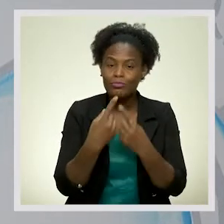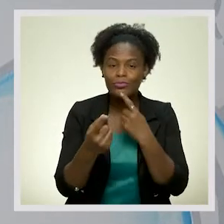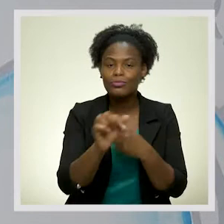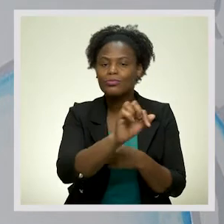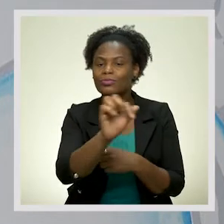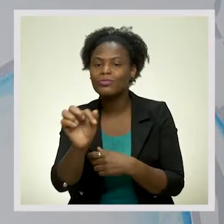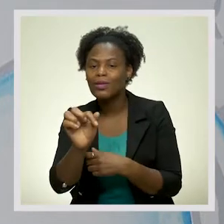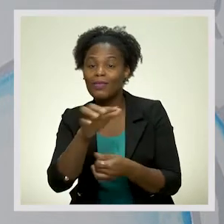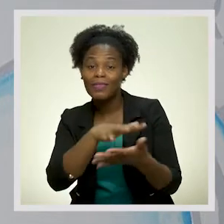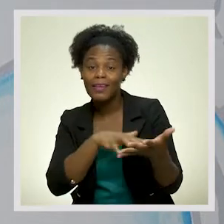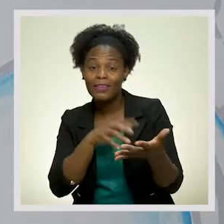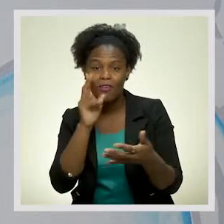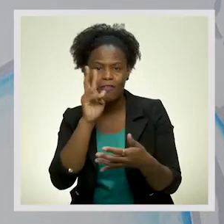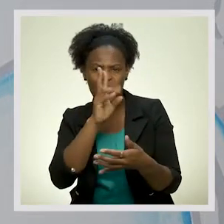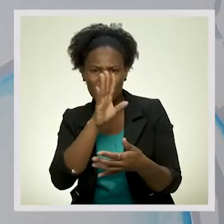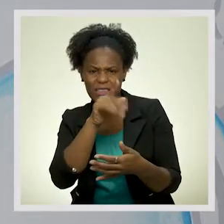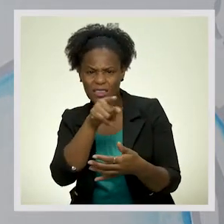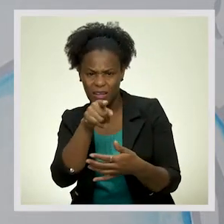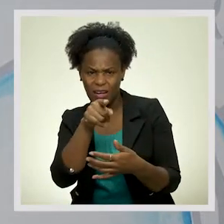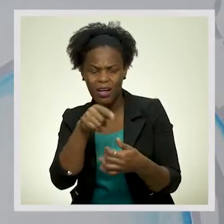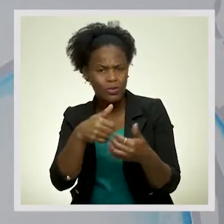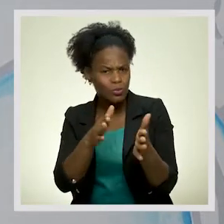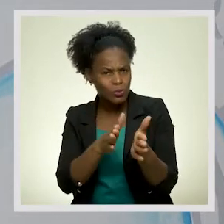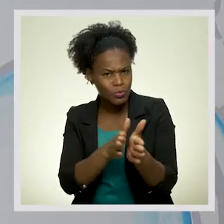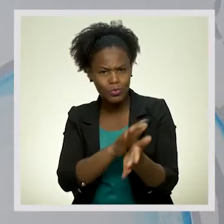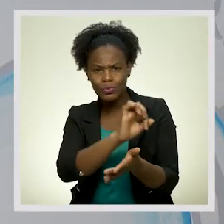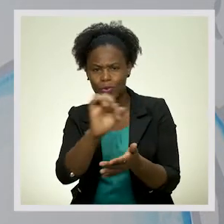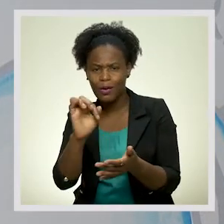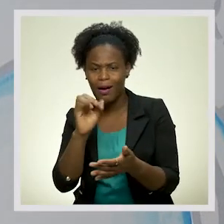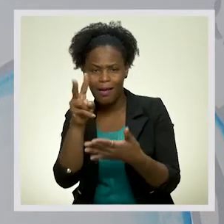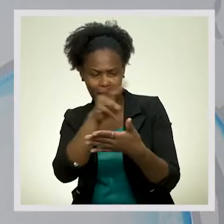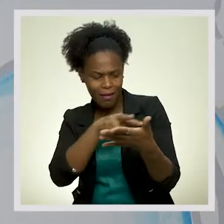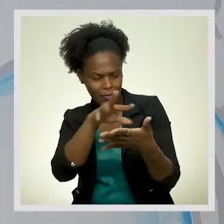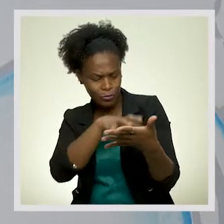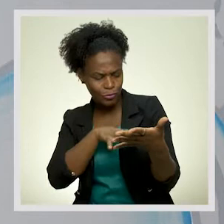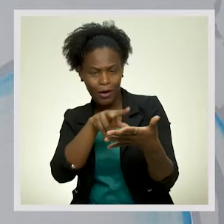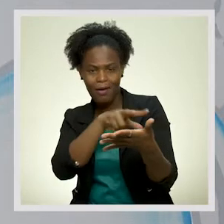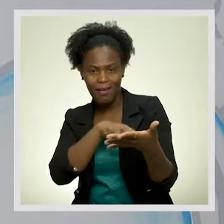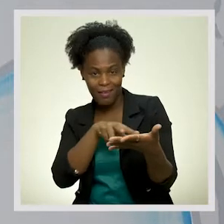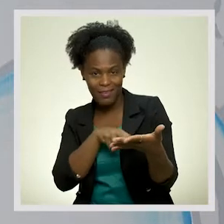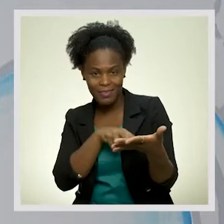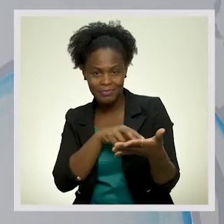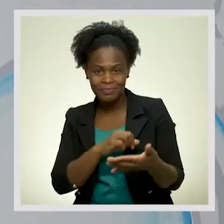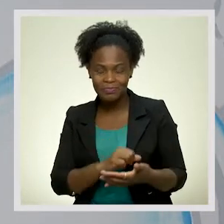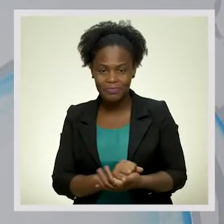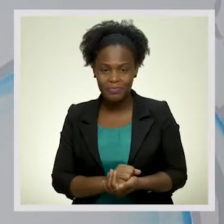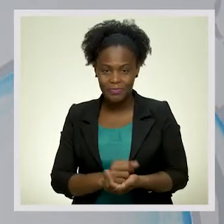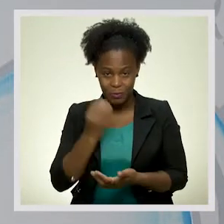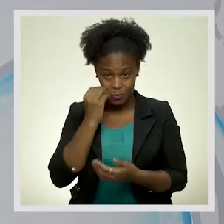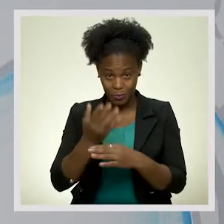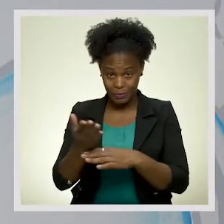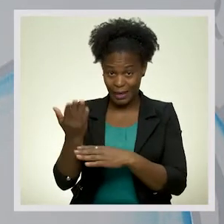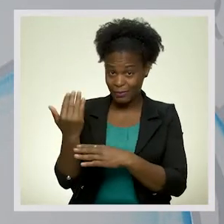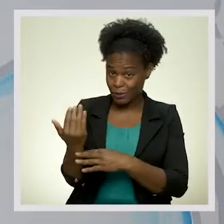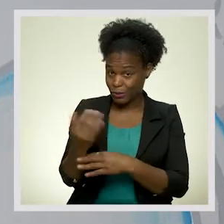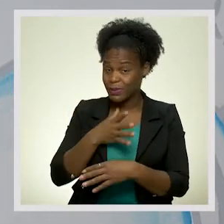para ver se de facto toda a gente leu o texto. E, como eu estava a dizer, a